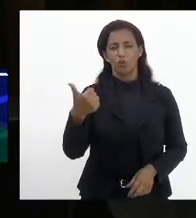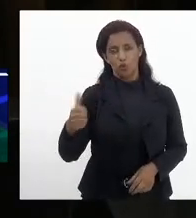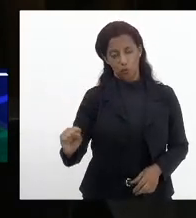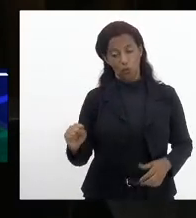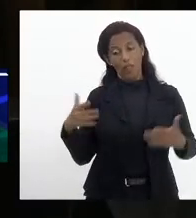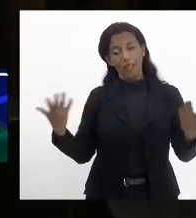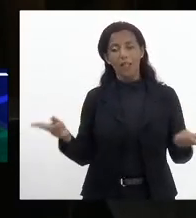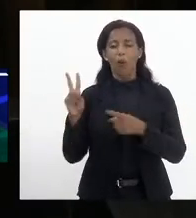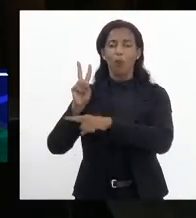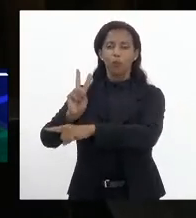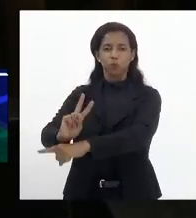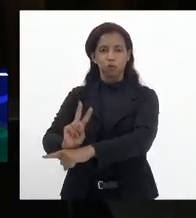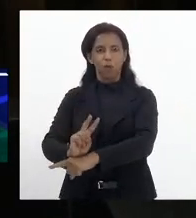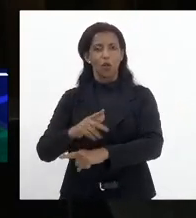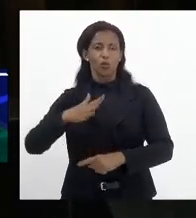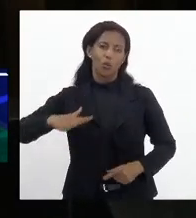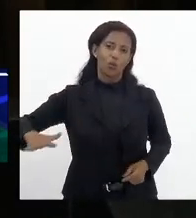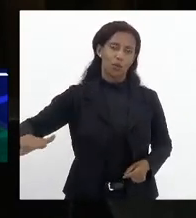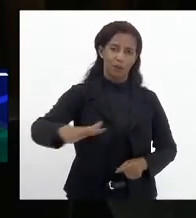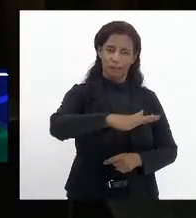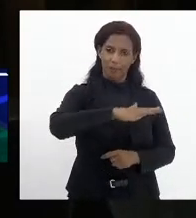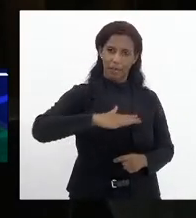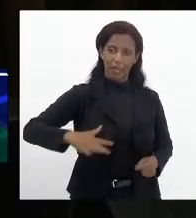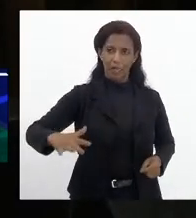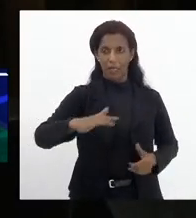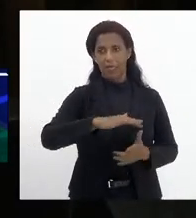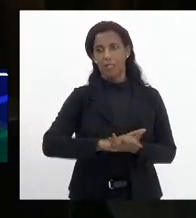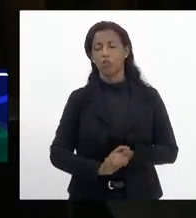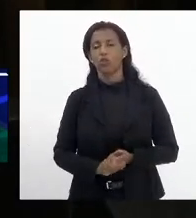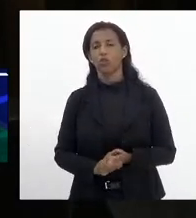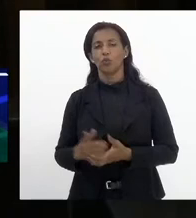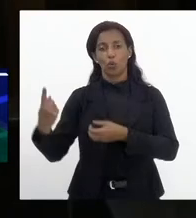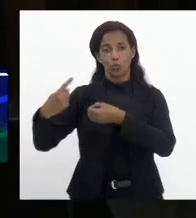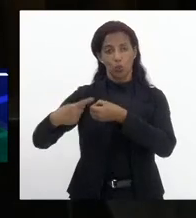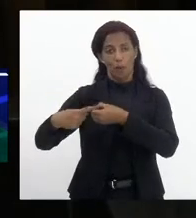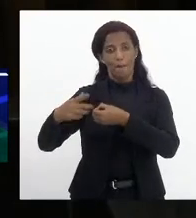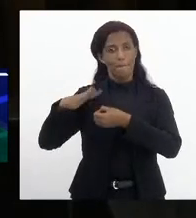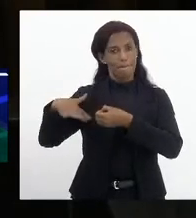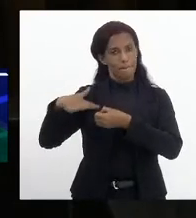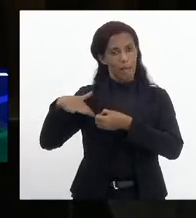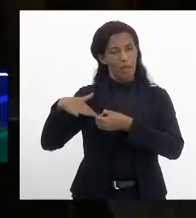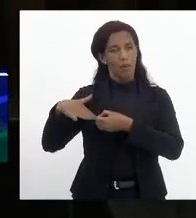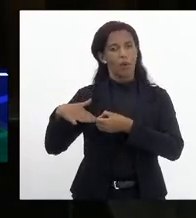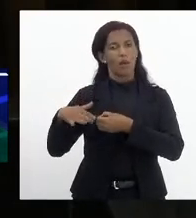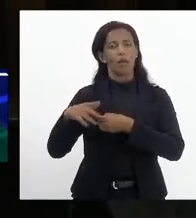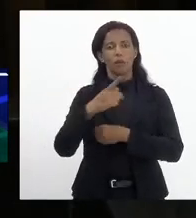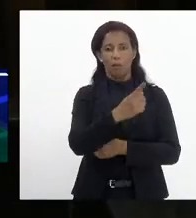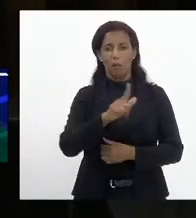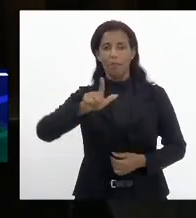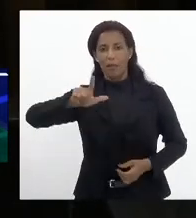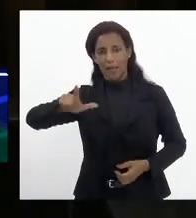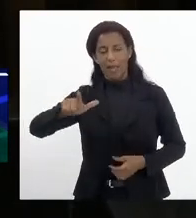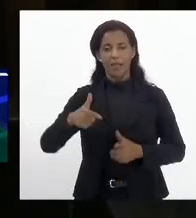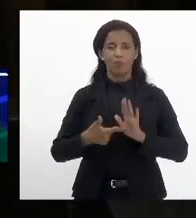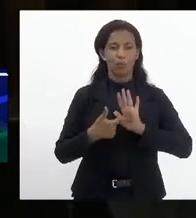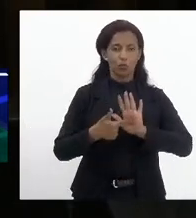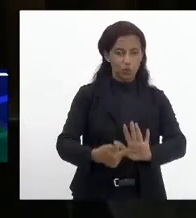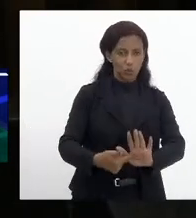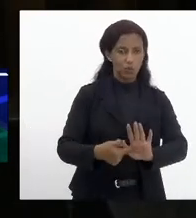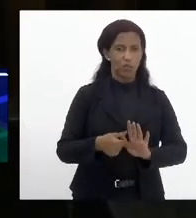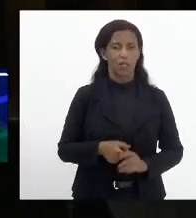da defesa incondicional do nosso ambiente, do nosso bairro, eu apresentei também um projeto de lei no sentido